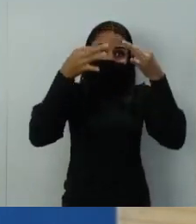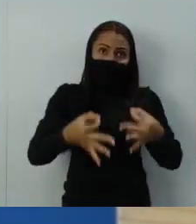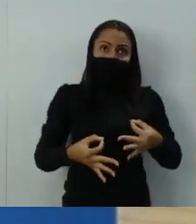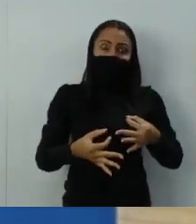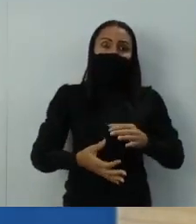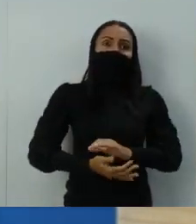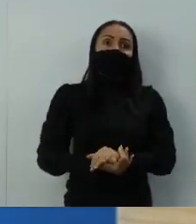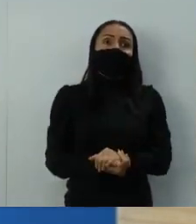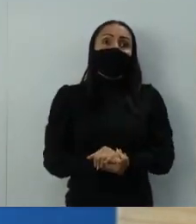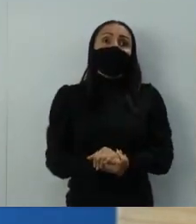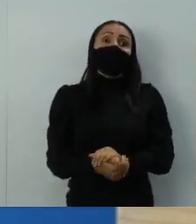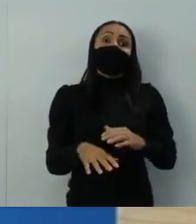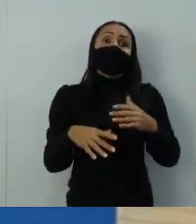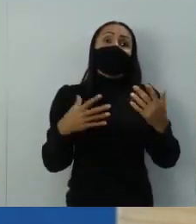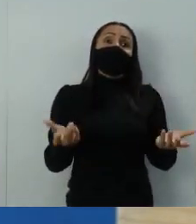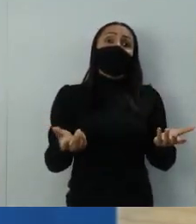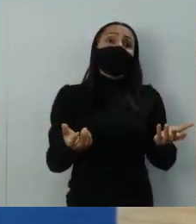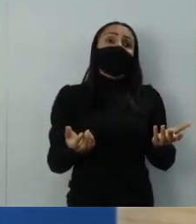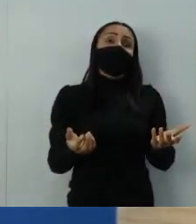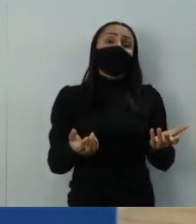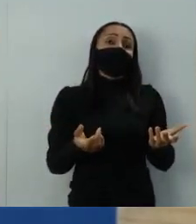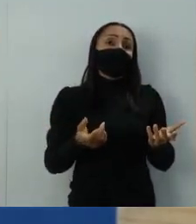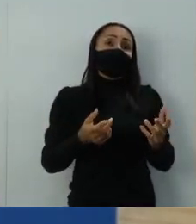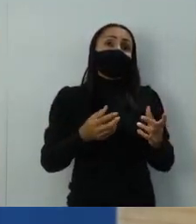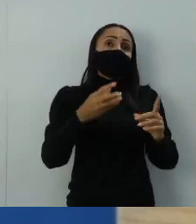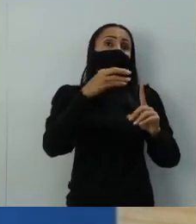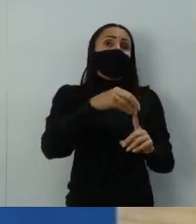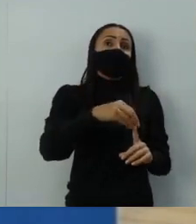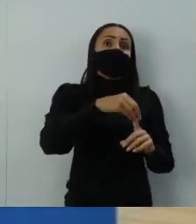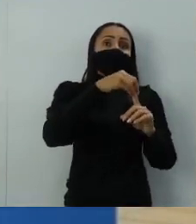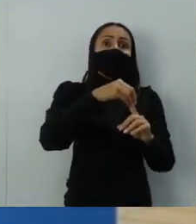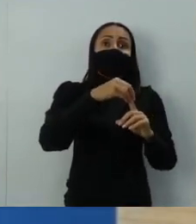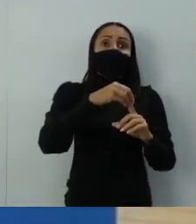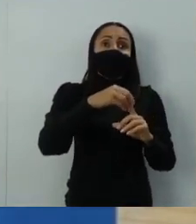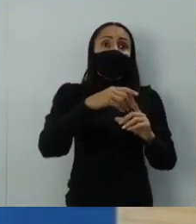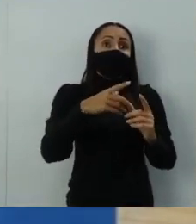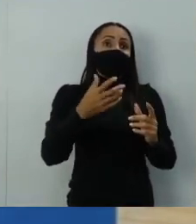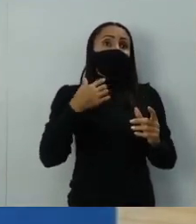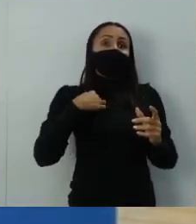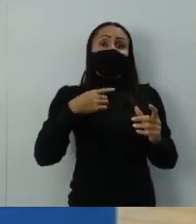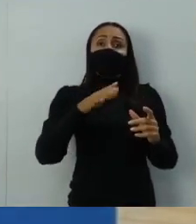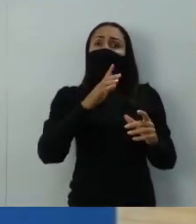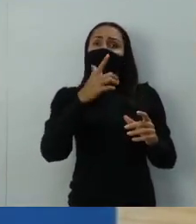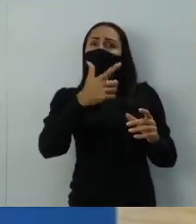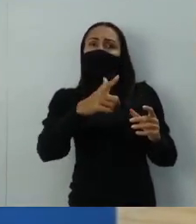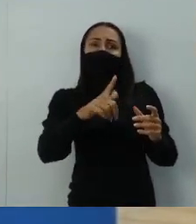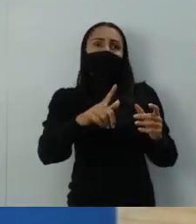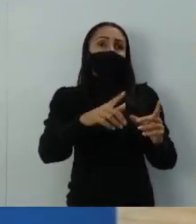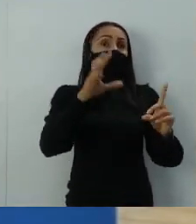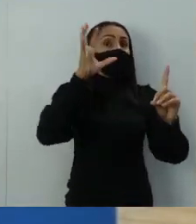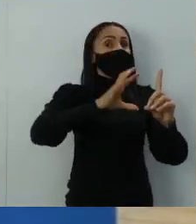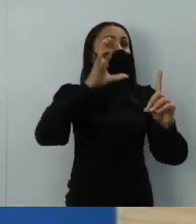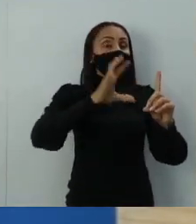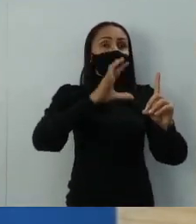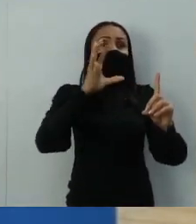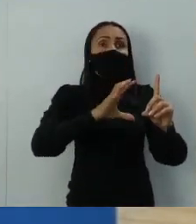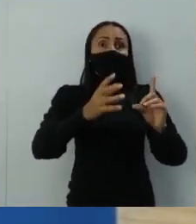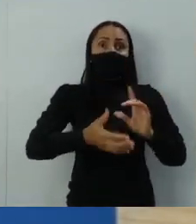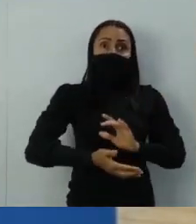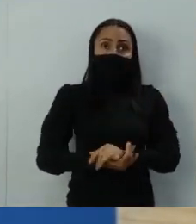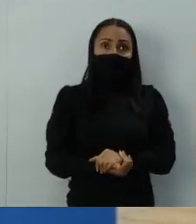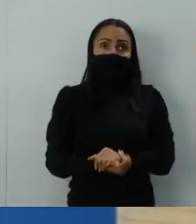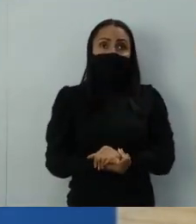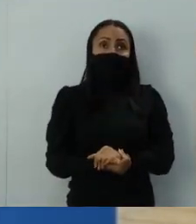número 1 para que eu possa não ser influenciado de forma direta por uma ideologia, pela mídia ou